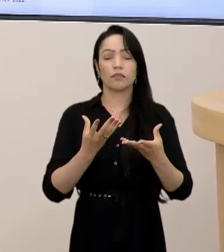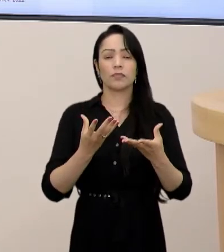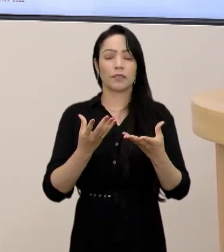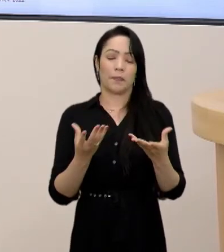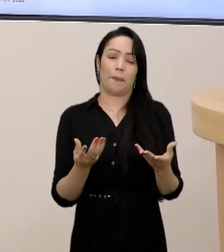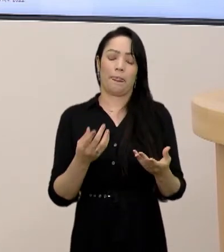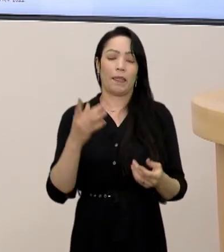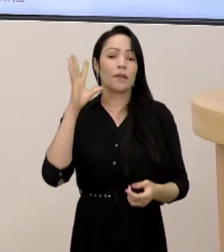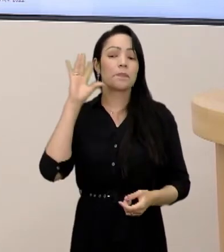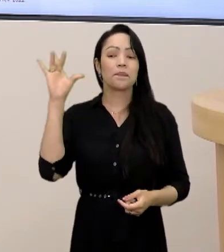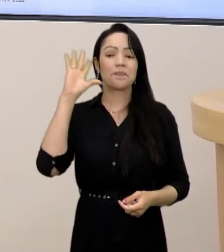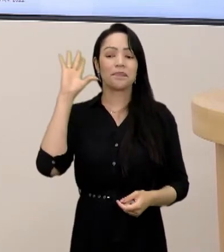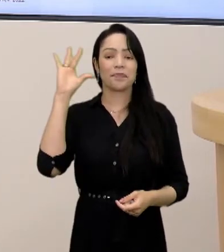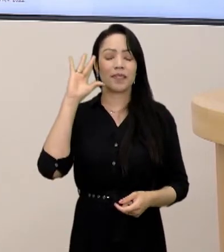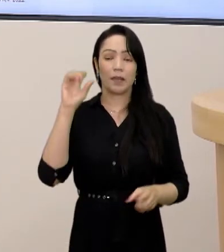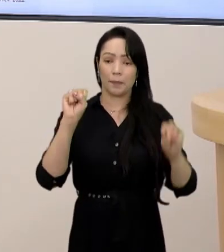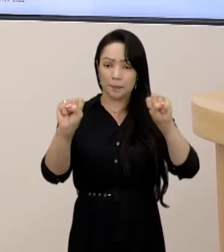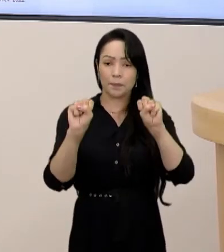pode pensar aí